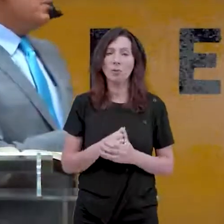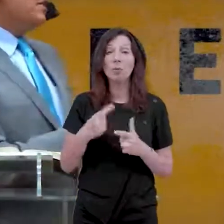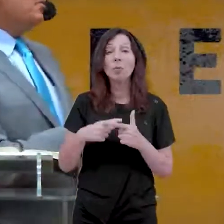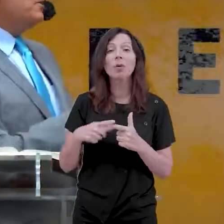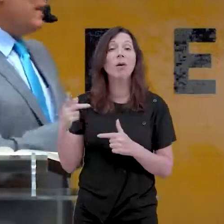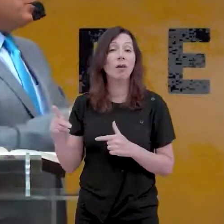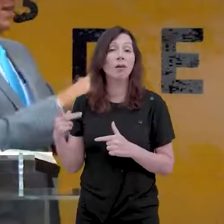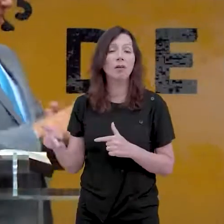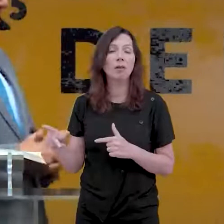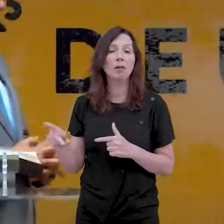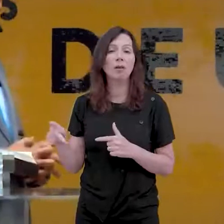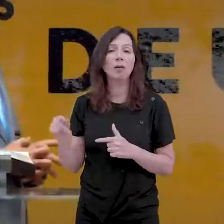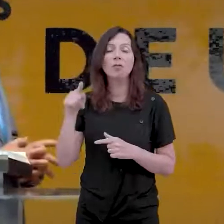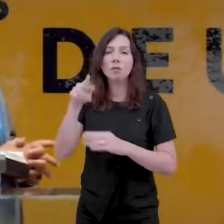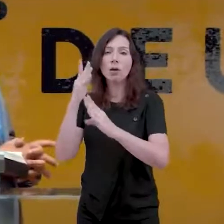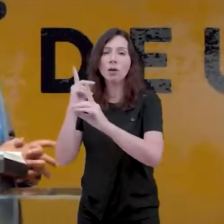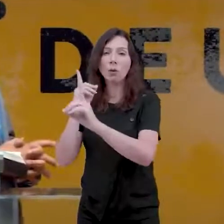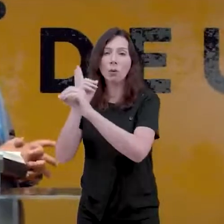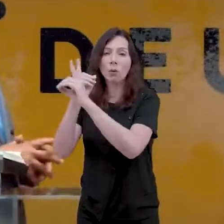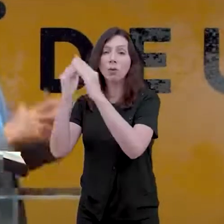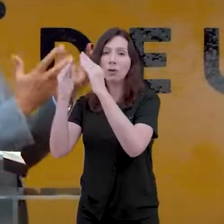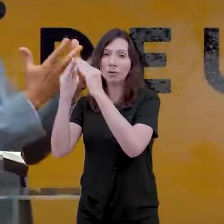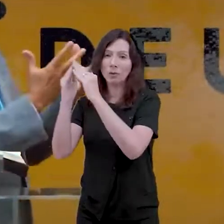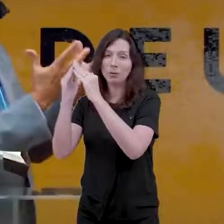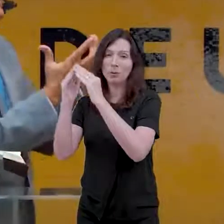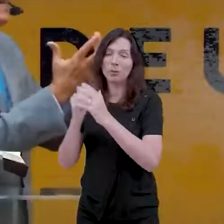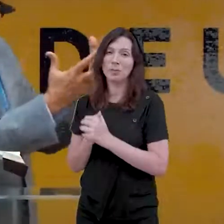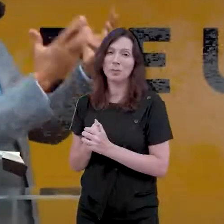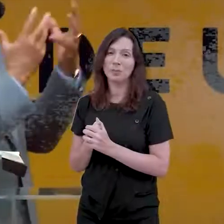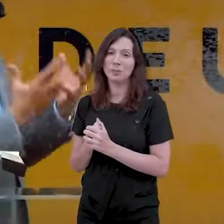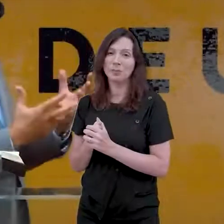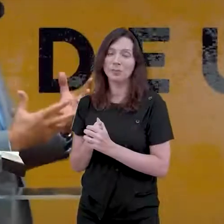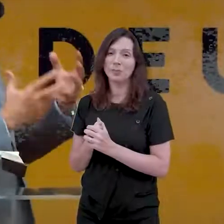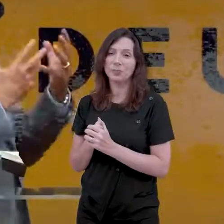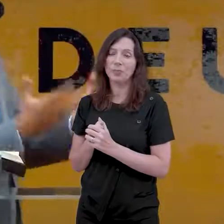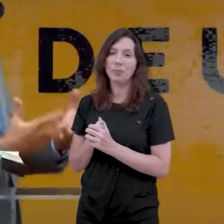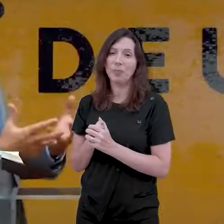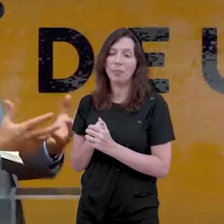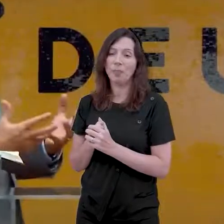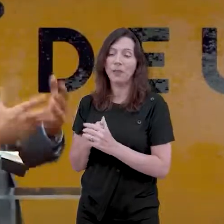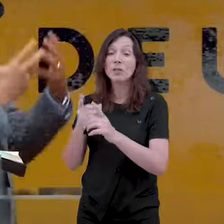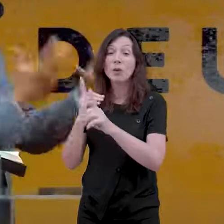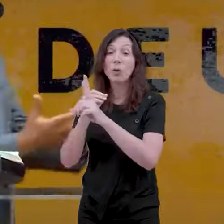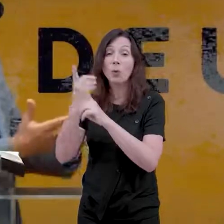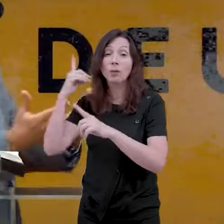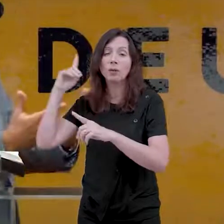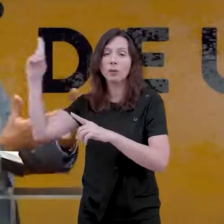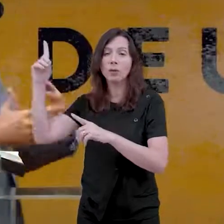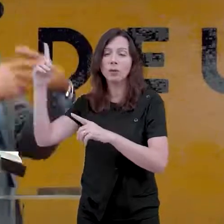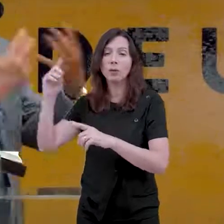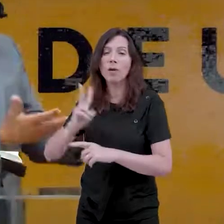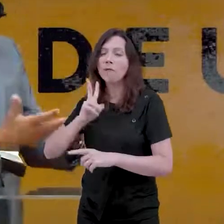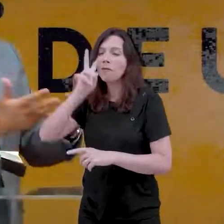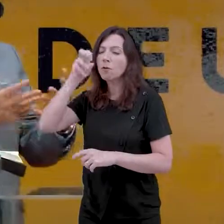está encontrando o Deus da casa de Deus. Aqui você está se deleitando naquele que é a sua força, naquele que é o seu